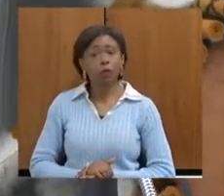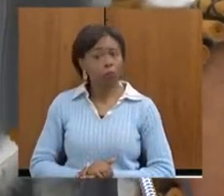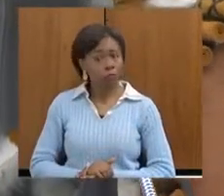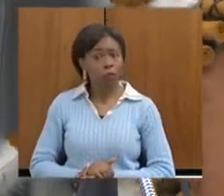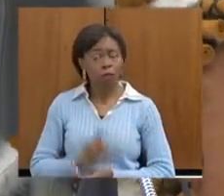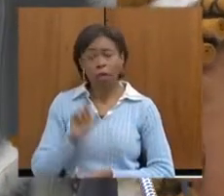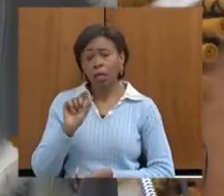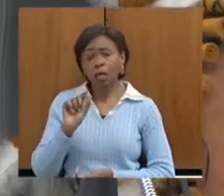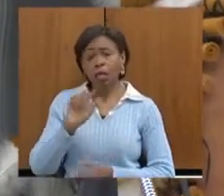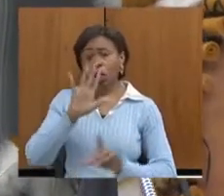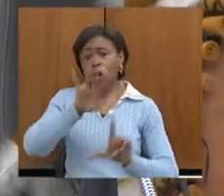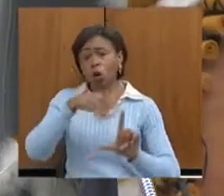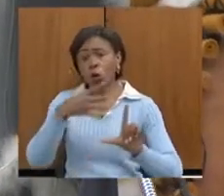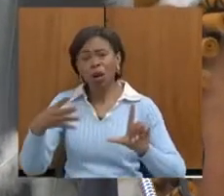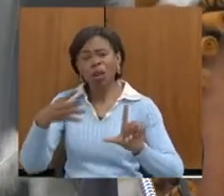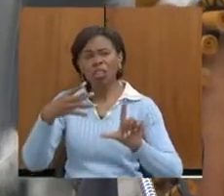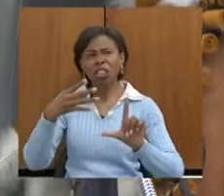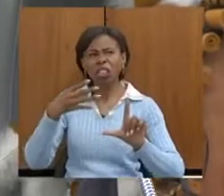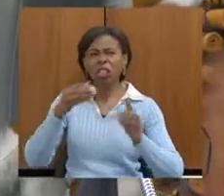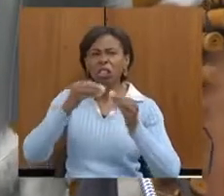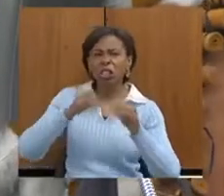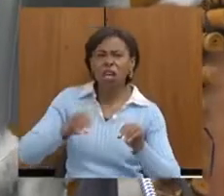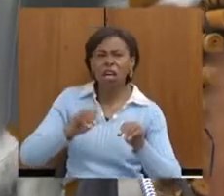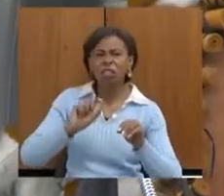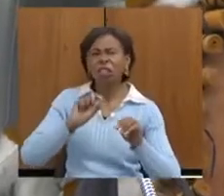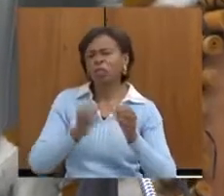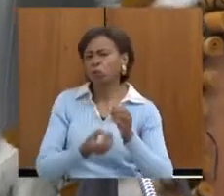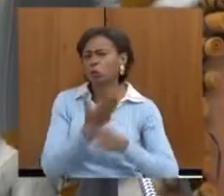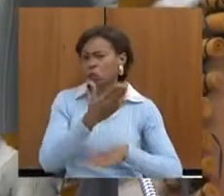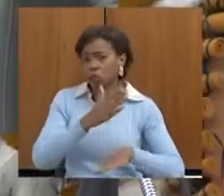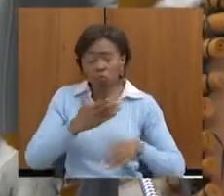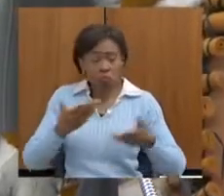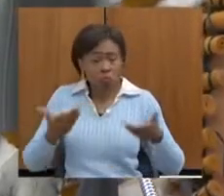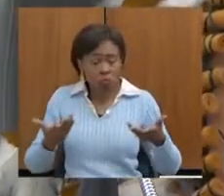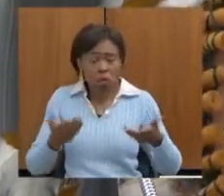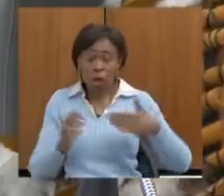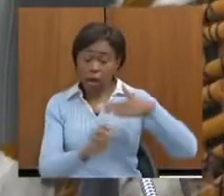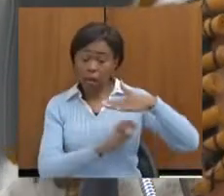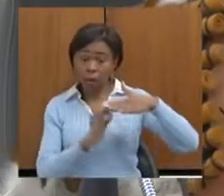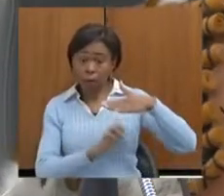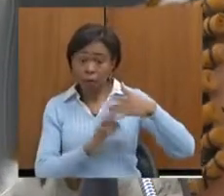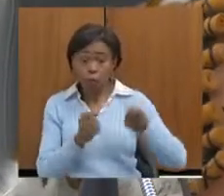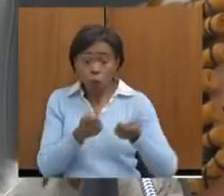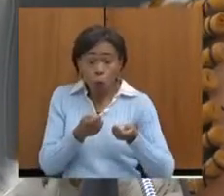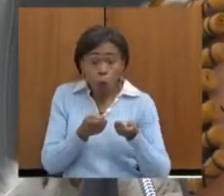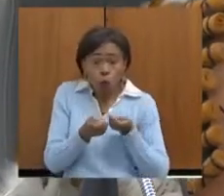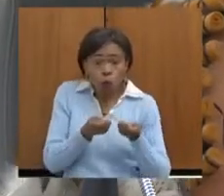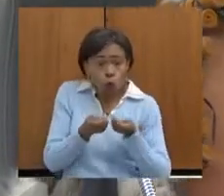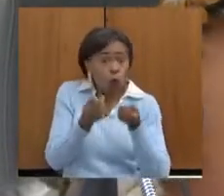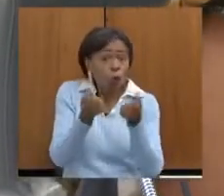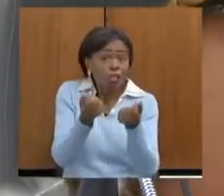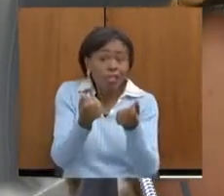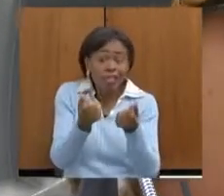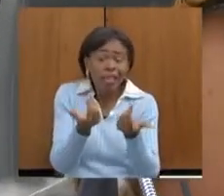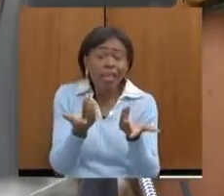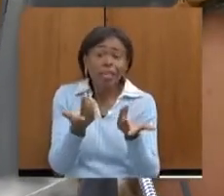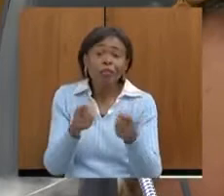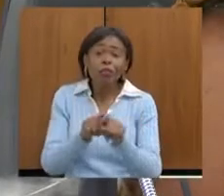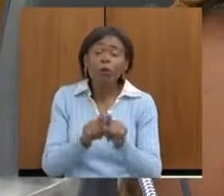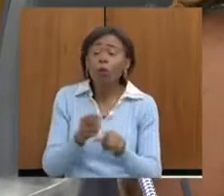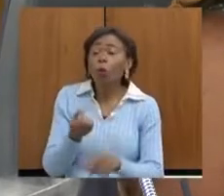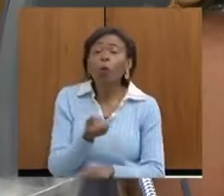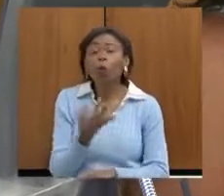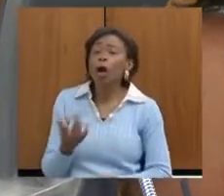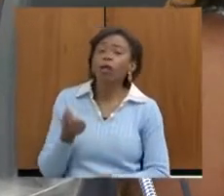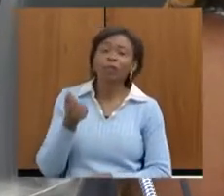danos né aqueles valores etc na prática empresa controlou o valor uma controlou o dinheiro de onde vem o dinheiro para pagar